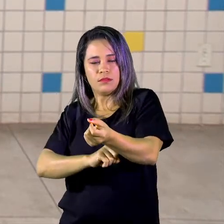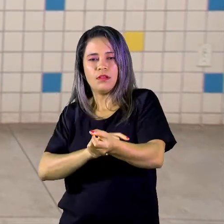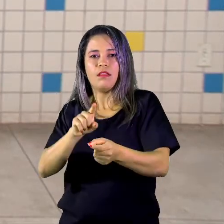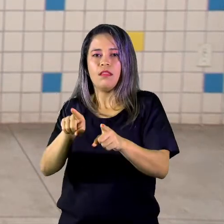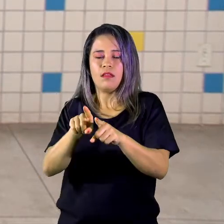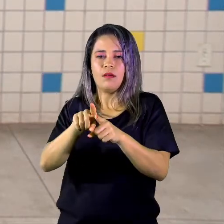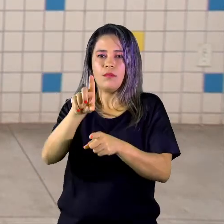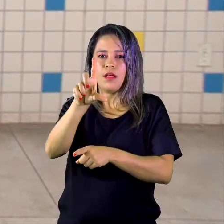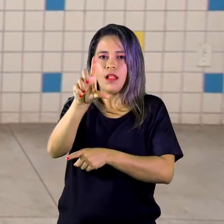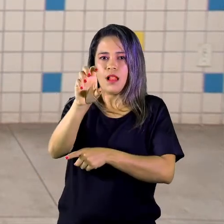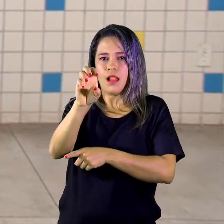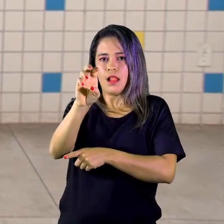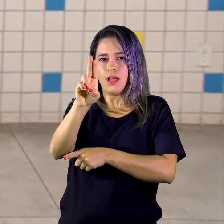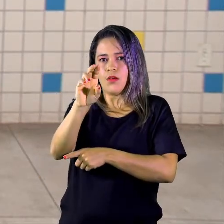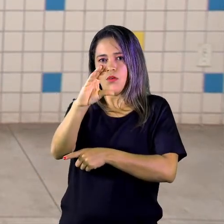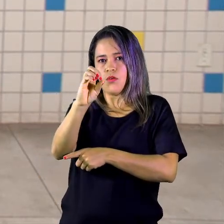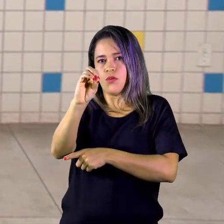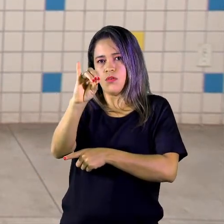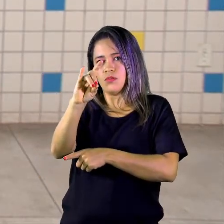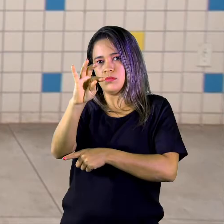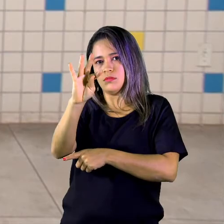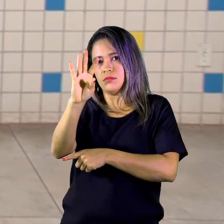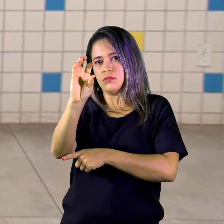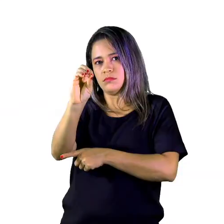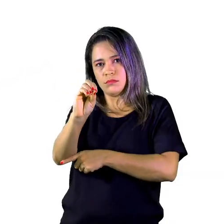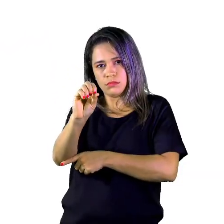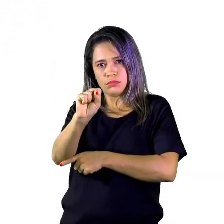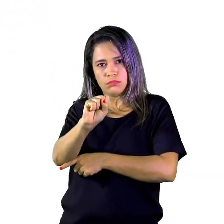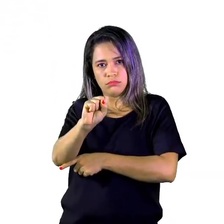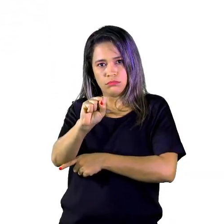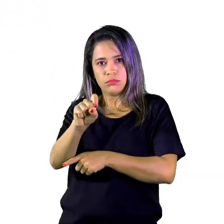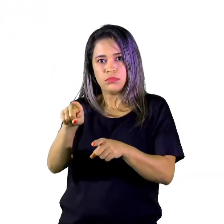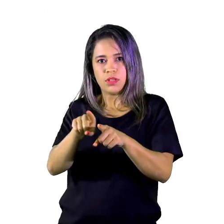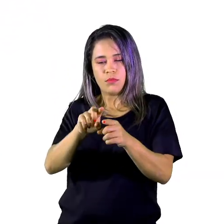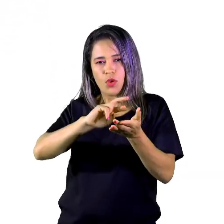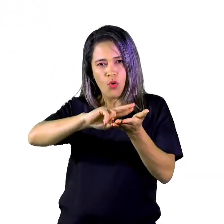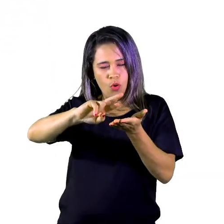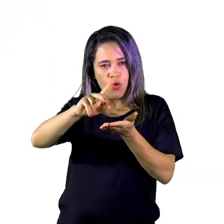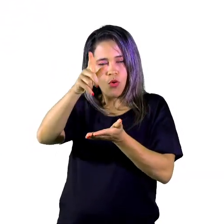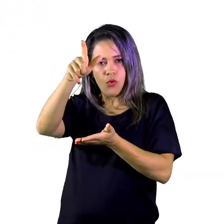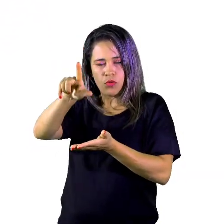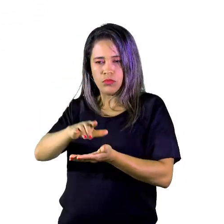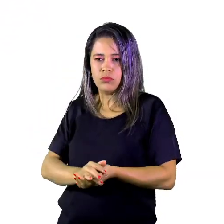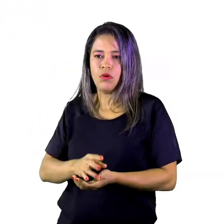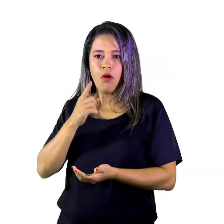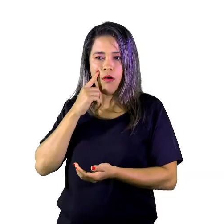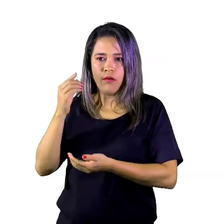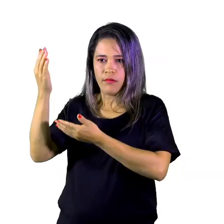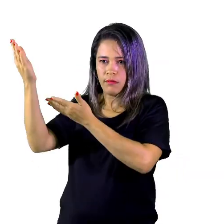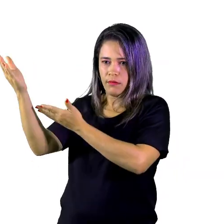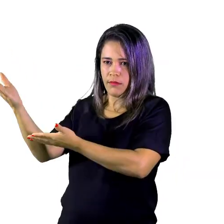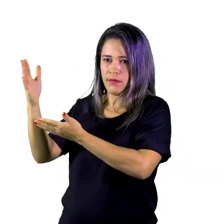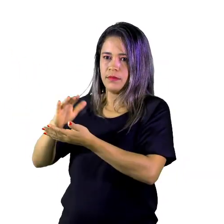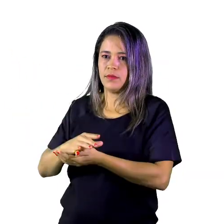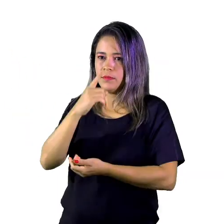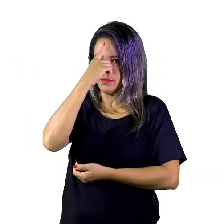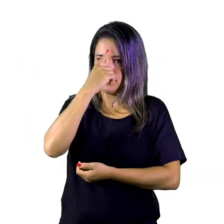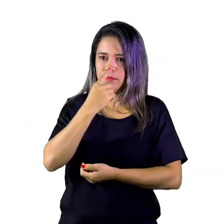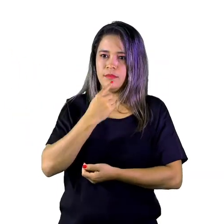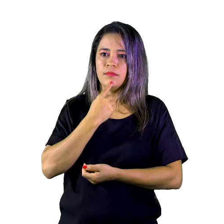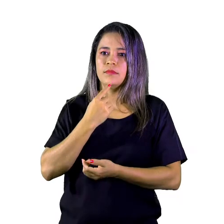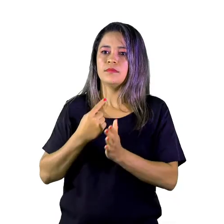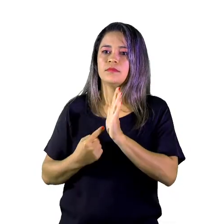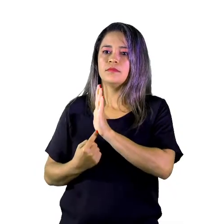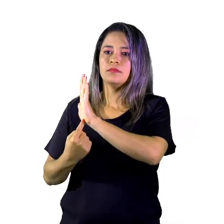de linfócitos, e também por órgãos. Vocês podem ver aí na tela de vocês uma imagem que